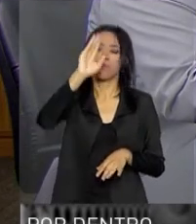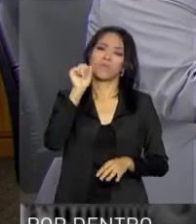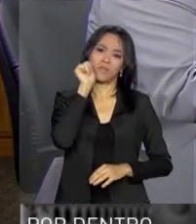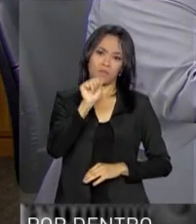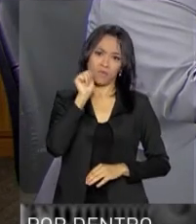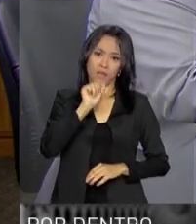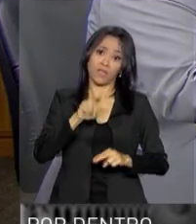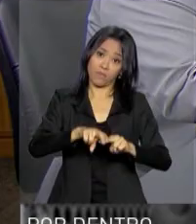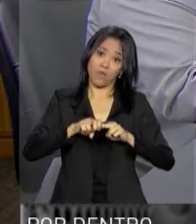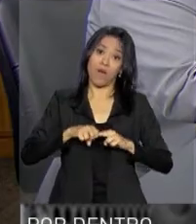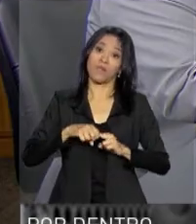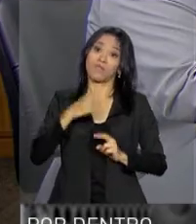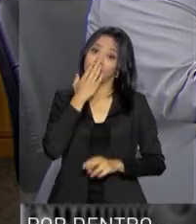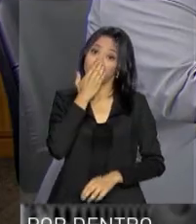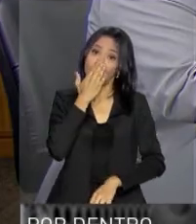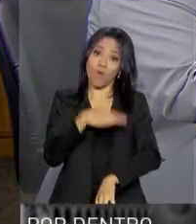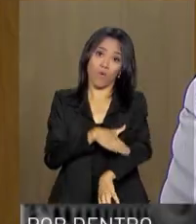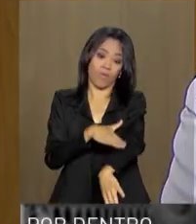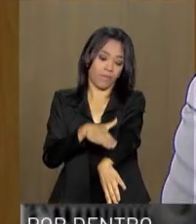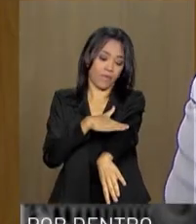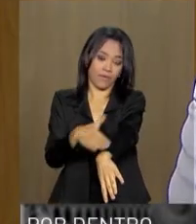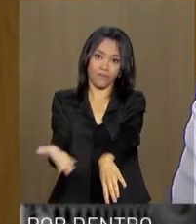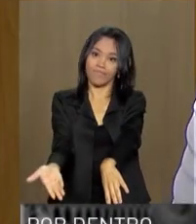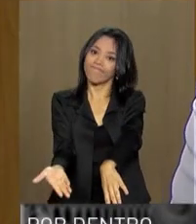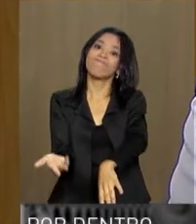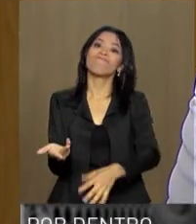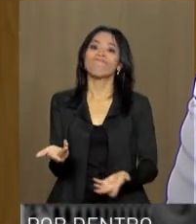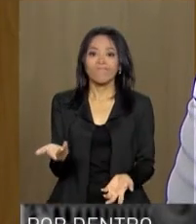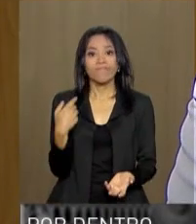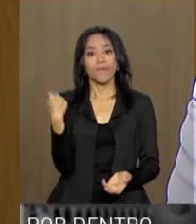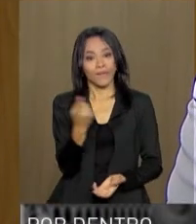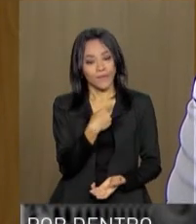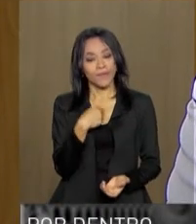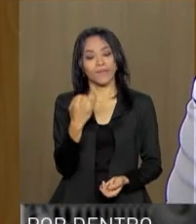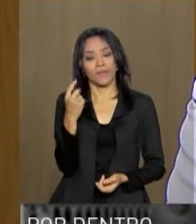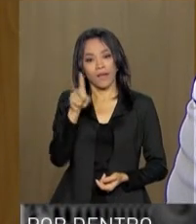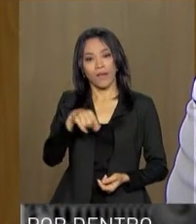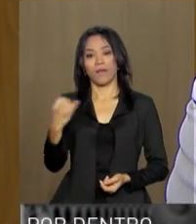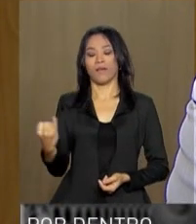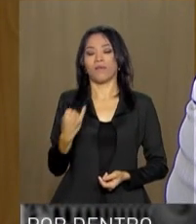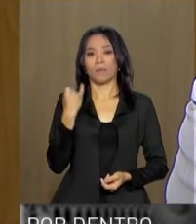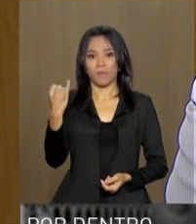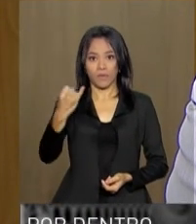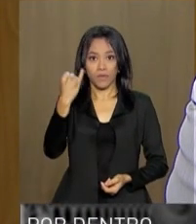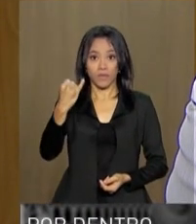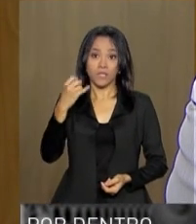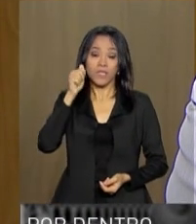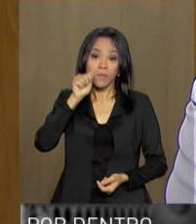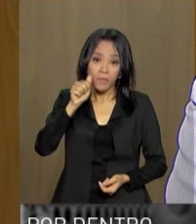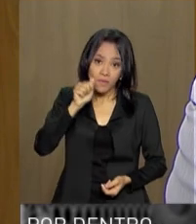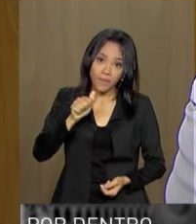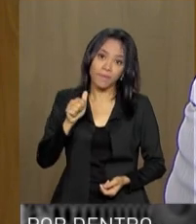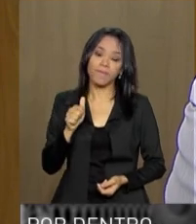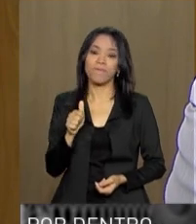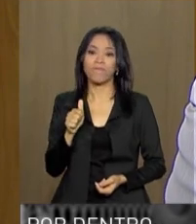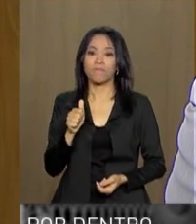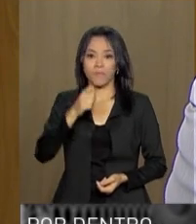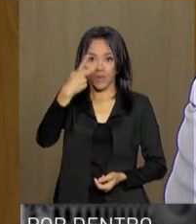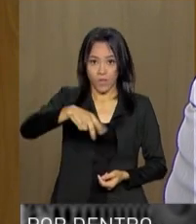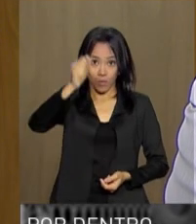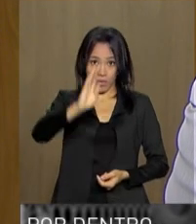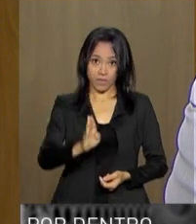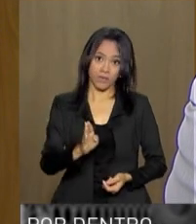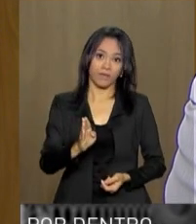por causa da sua cor da pele para nós é muito importante em que a mulher é no brasil